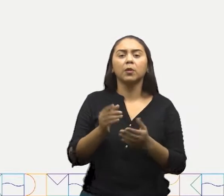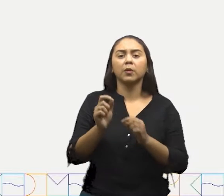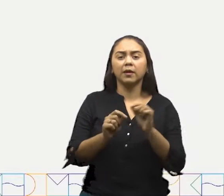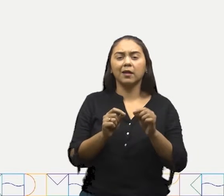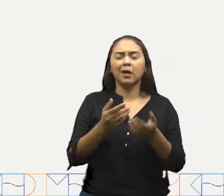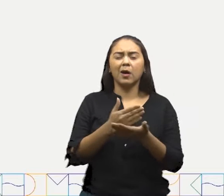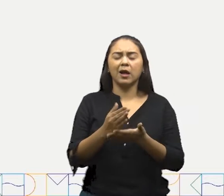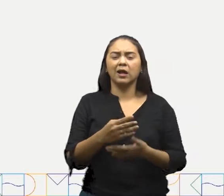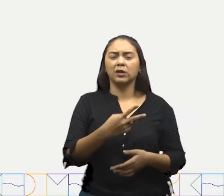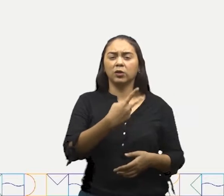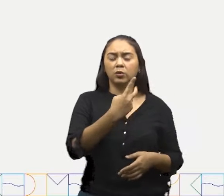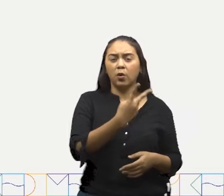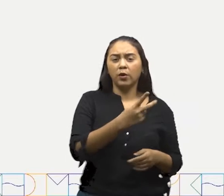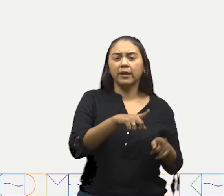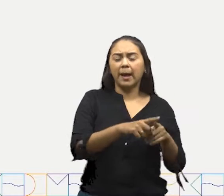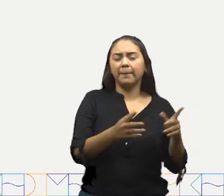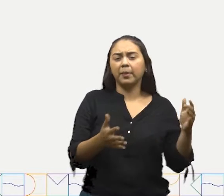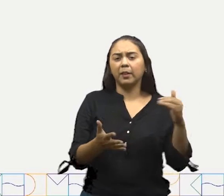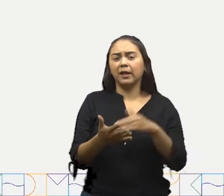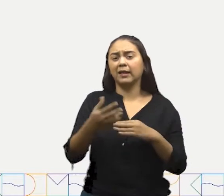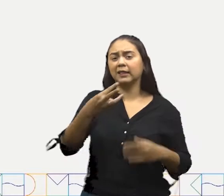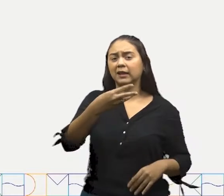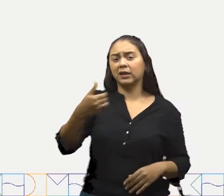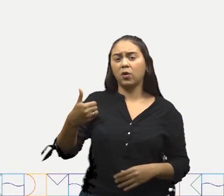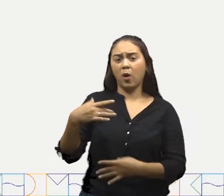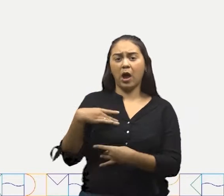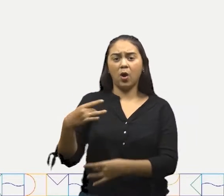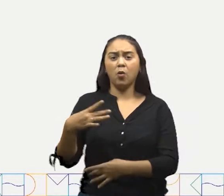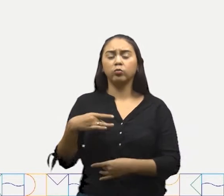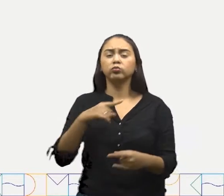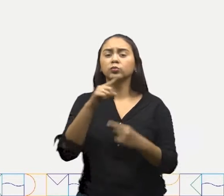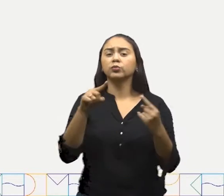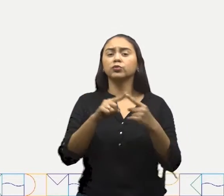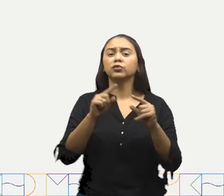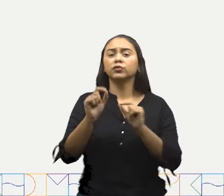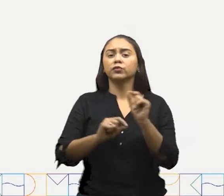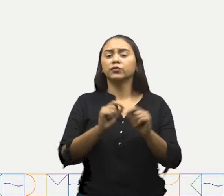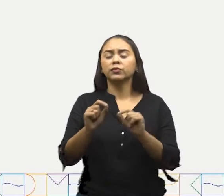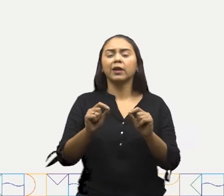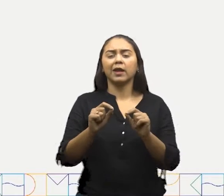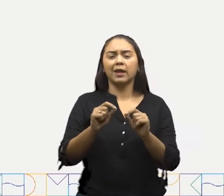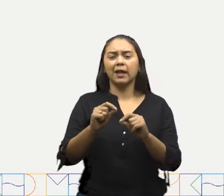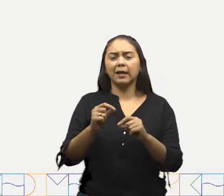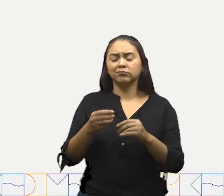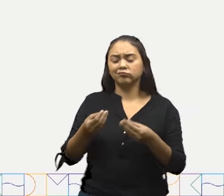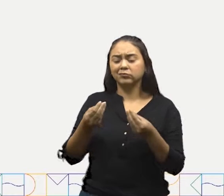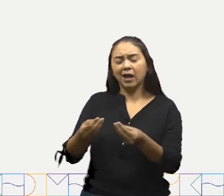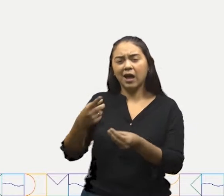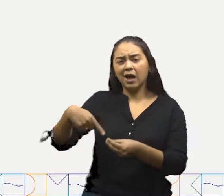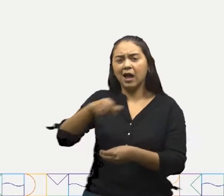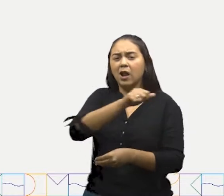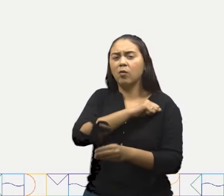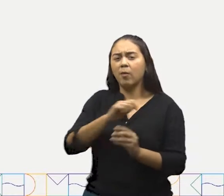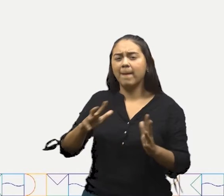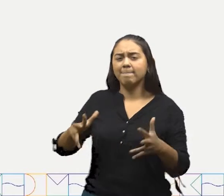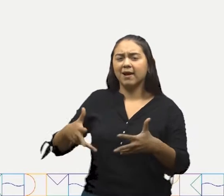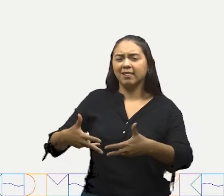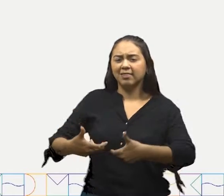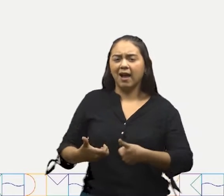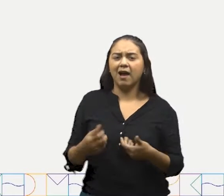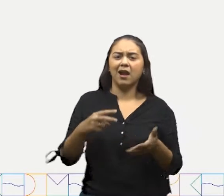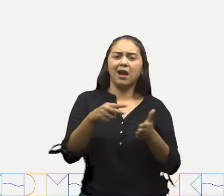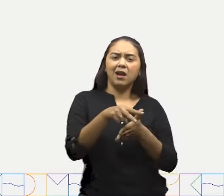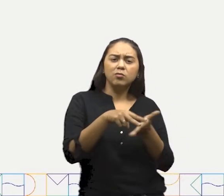de 2 a 31 de agosto, teve por objetivo desenvolver as habilidades de leitura,